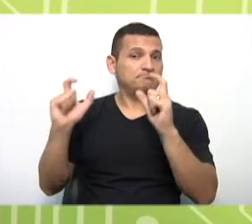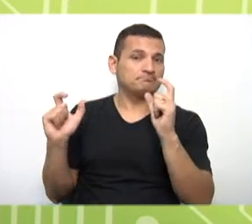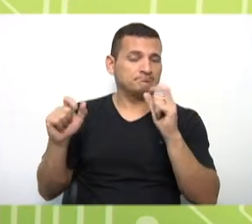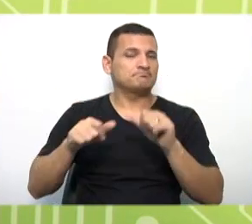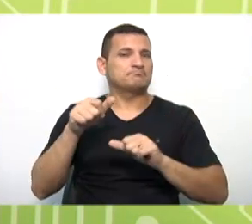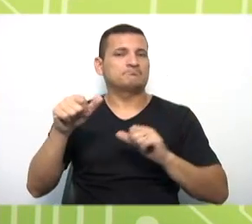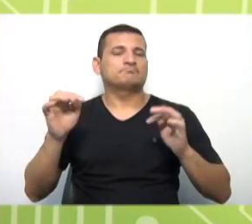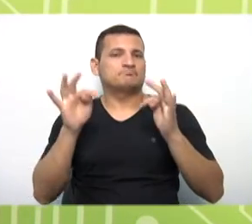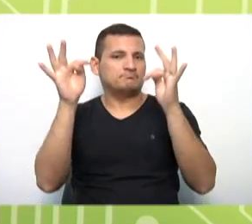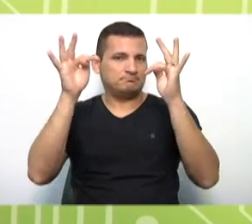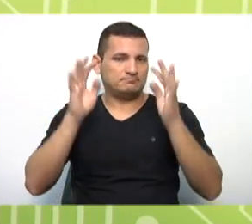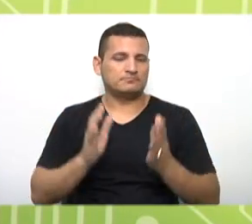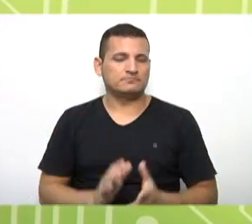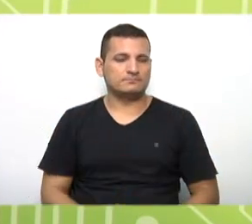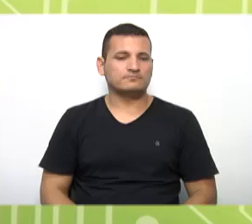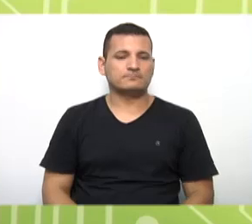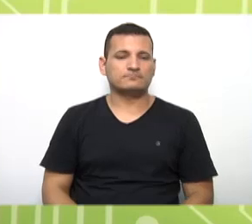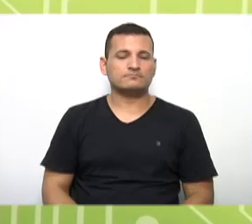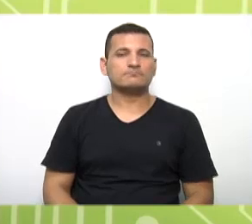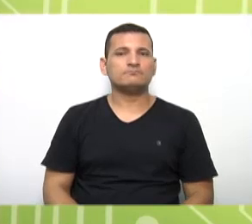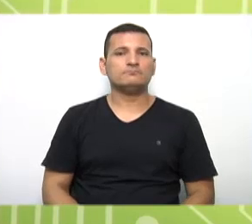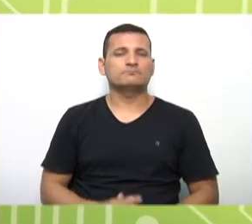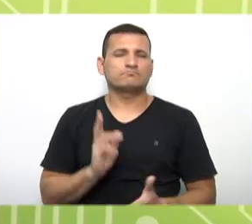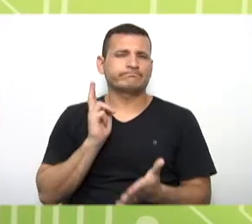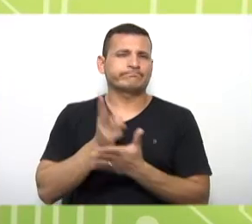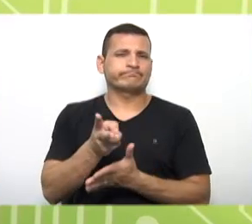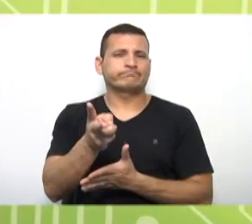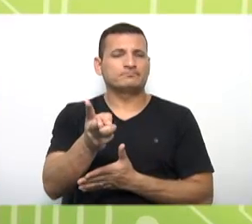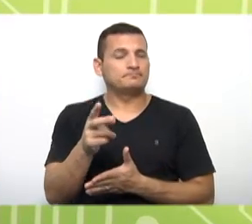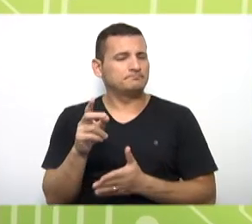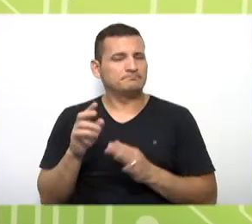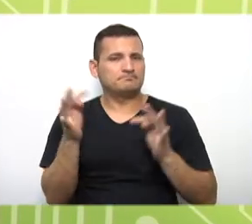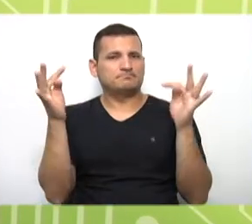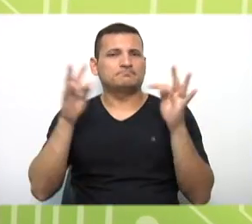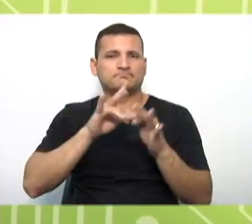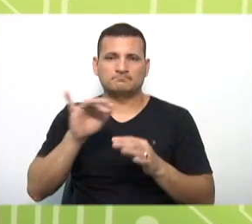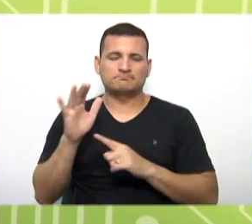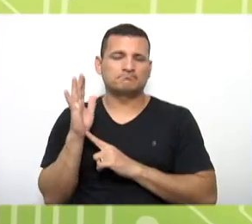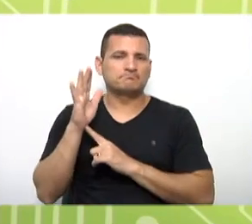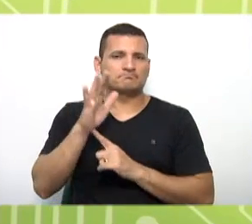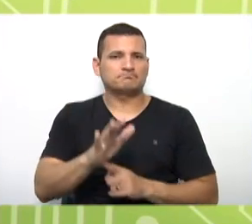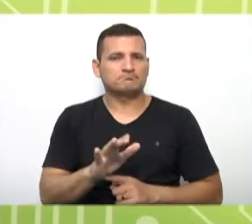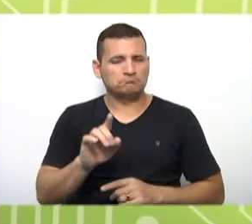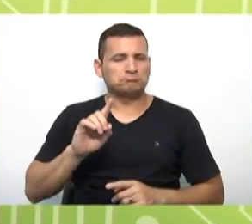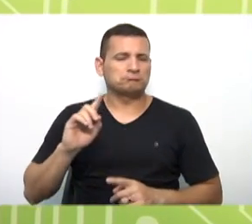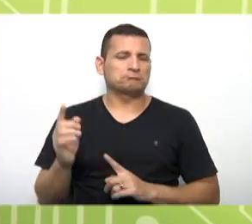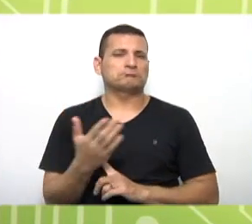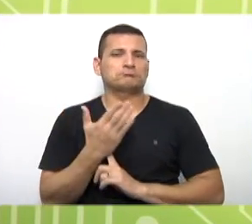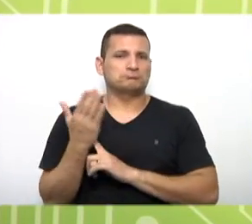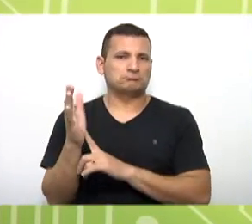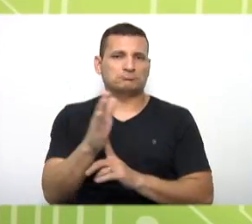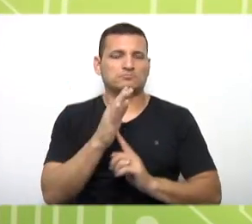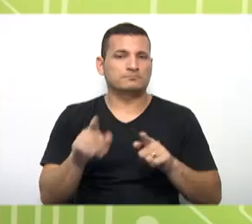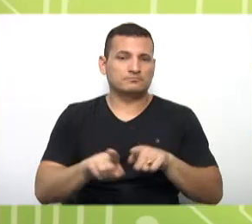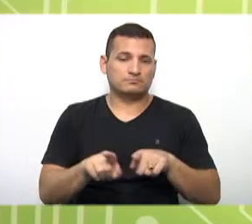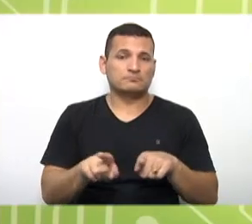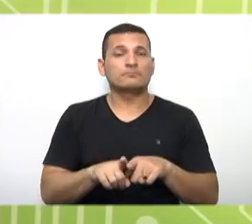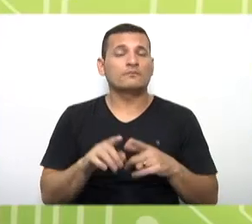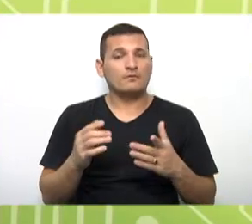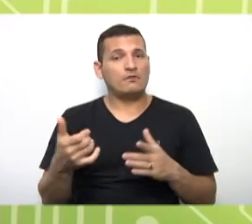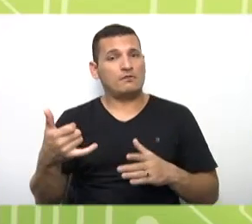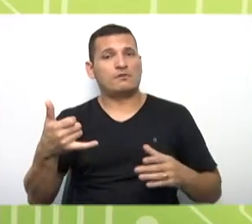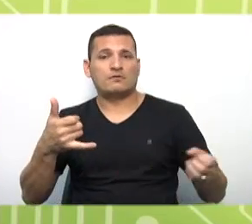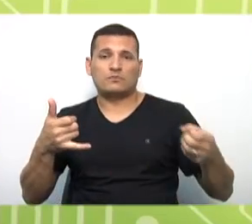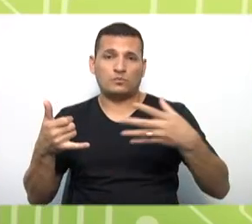tecnologia vai nos ajudar. Às vezes, no nosso pessoal, a gente está acostumado. Um celular novo que saiu, um